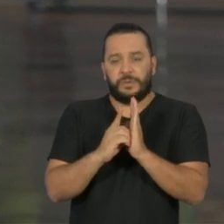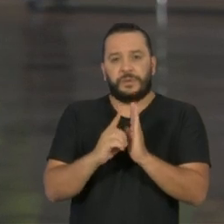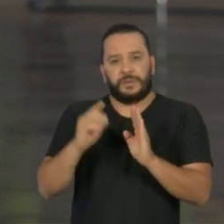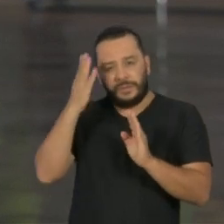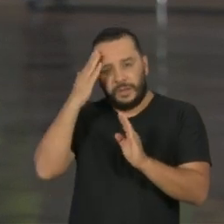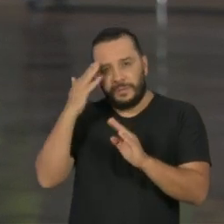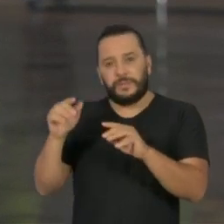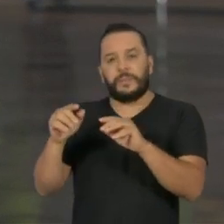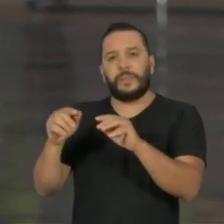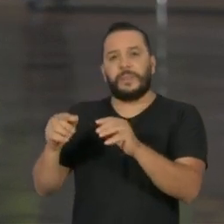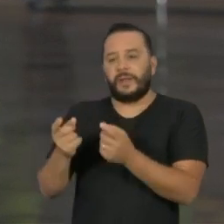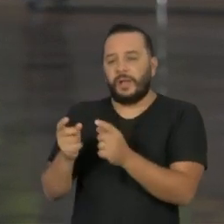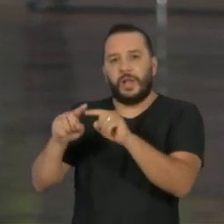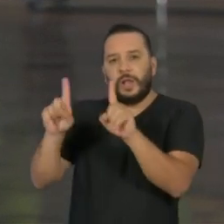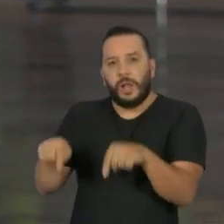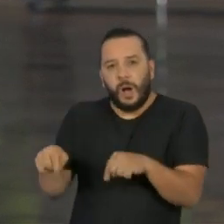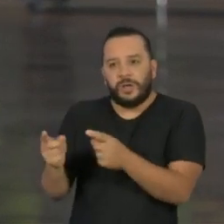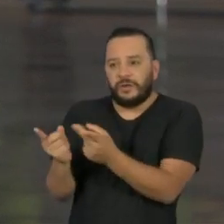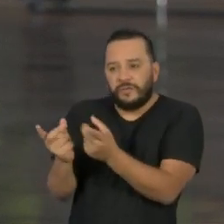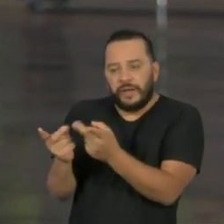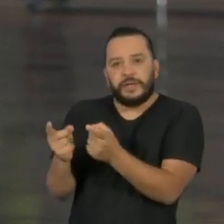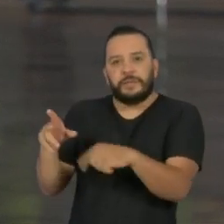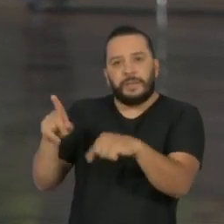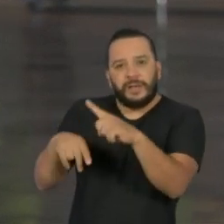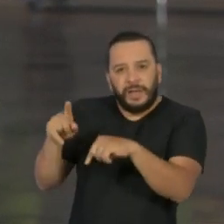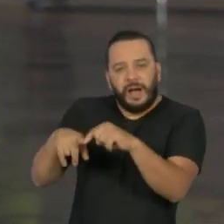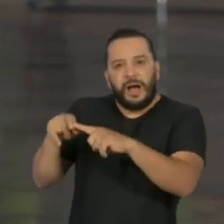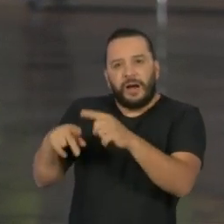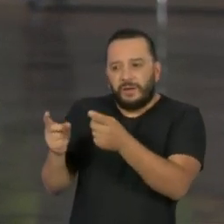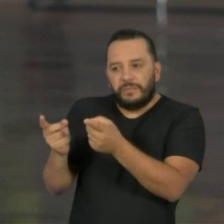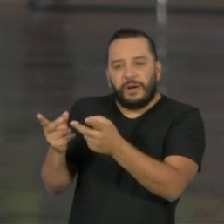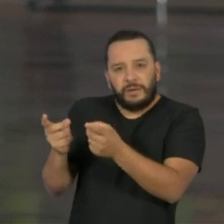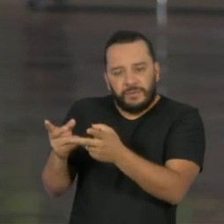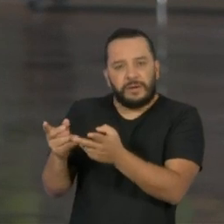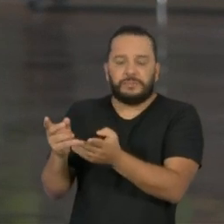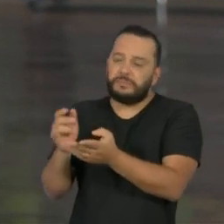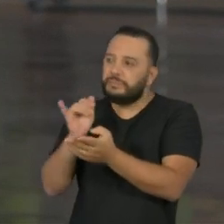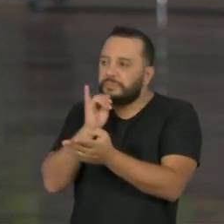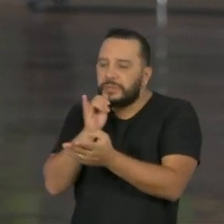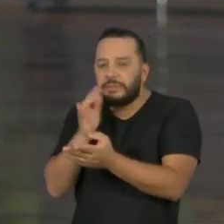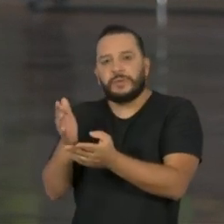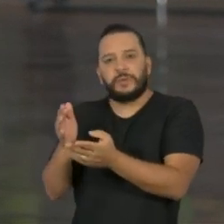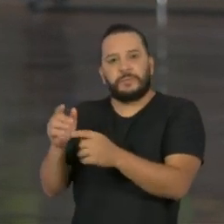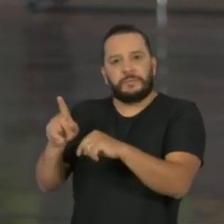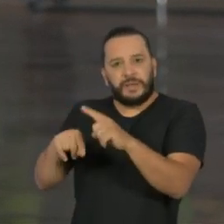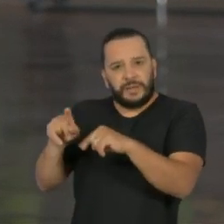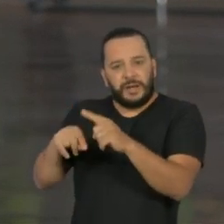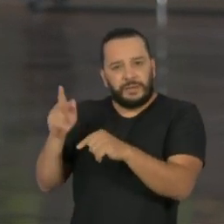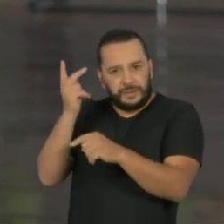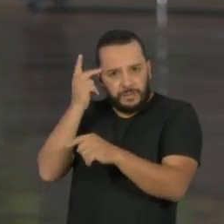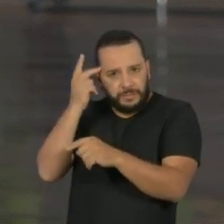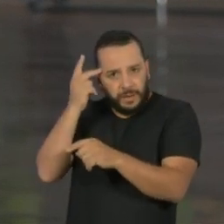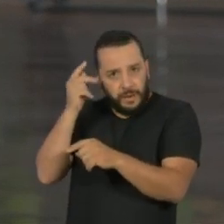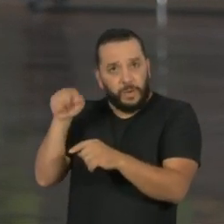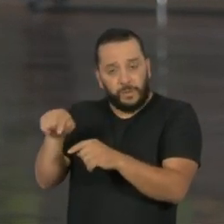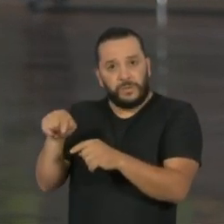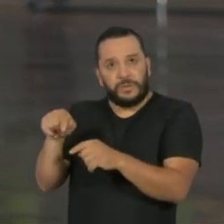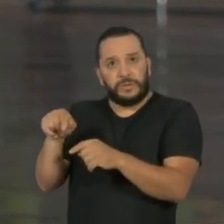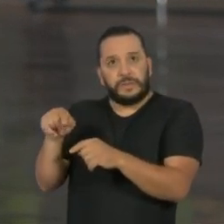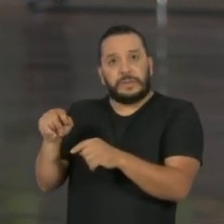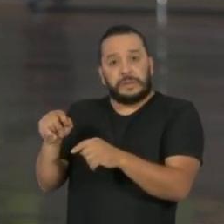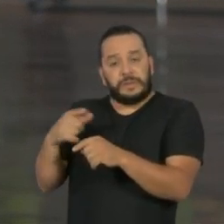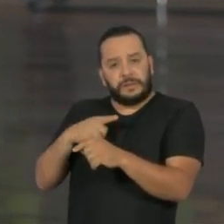lojas de vendas, mercadorias, de bens na cidade de São Paulo, e a ação